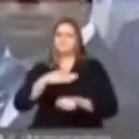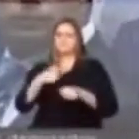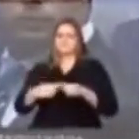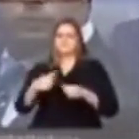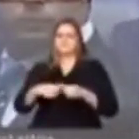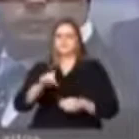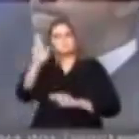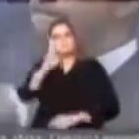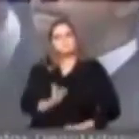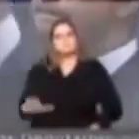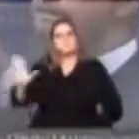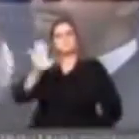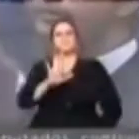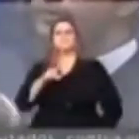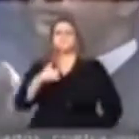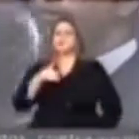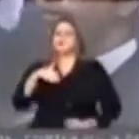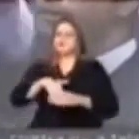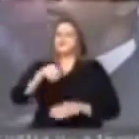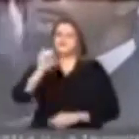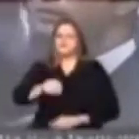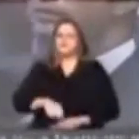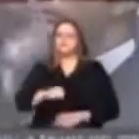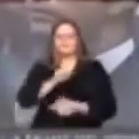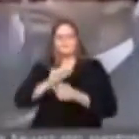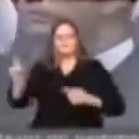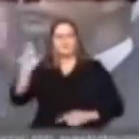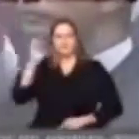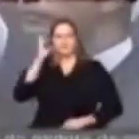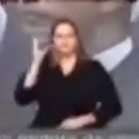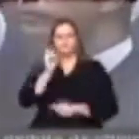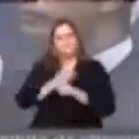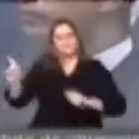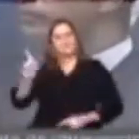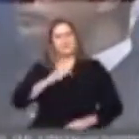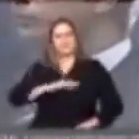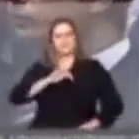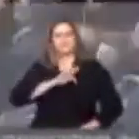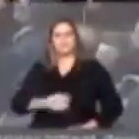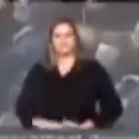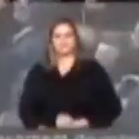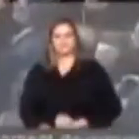cidade, Duque de Caxias, eu voto sim, fora Dilma, fora